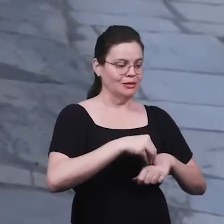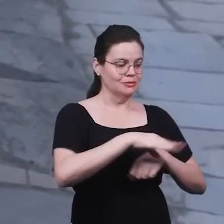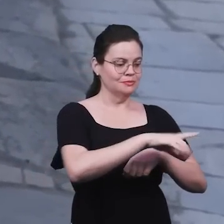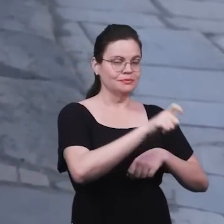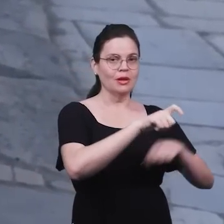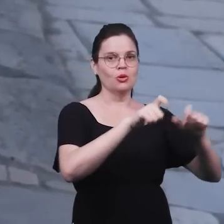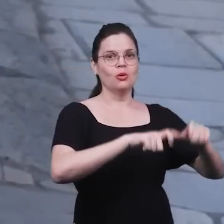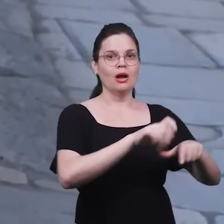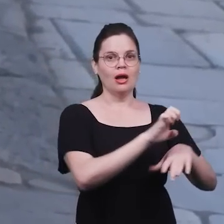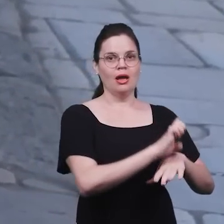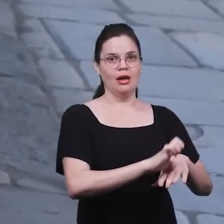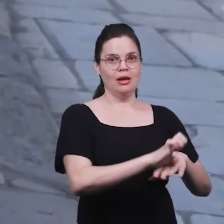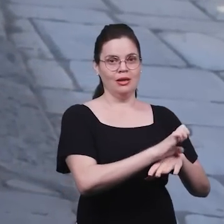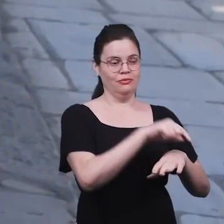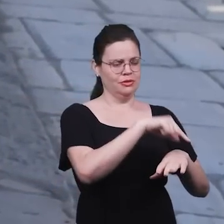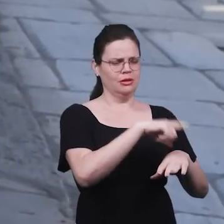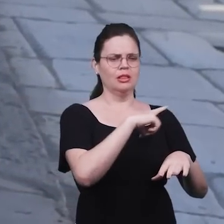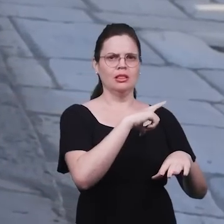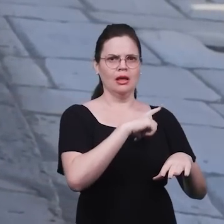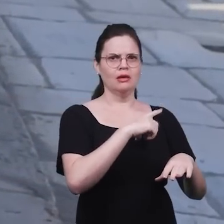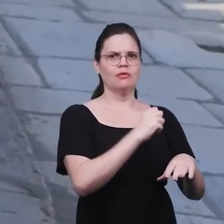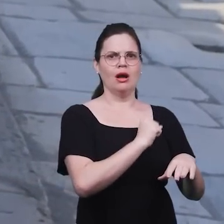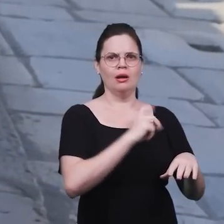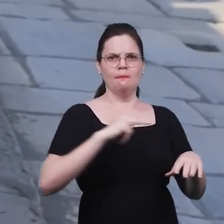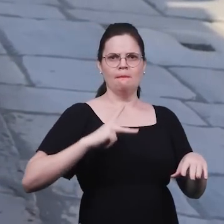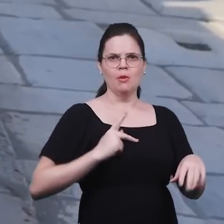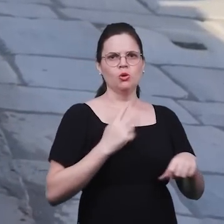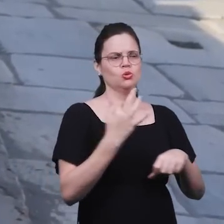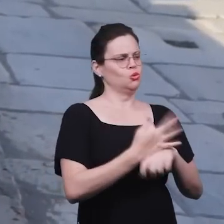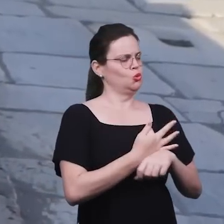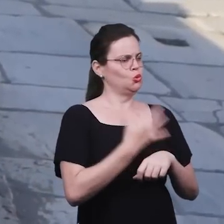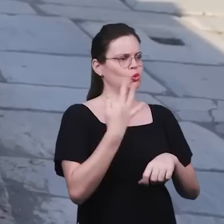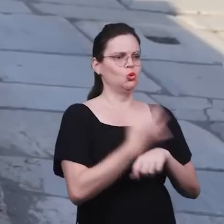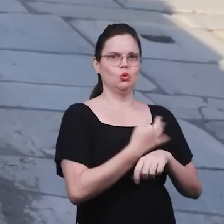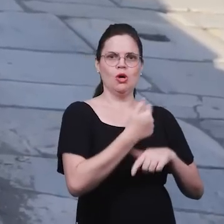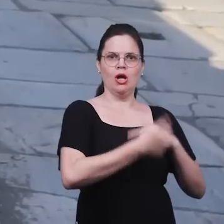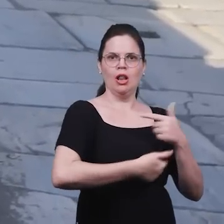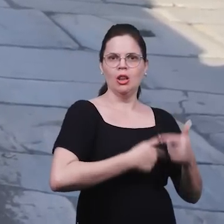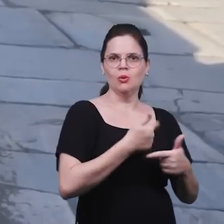da igreja que foi travada, que era